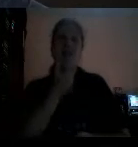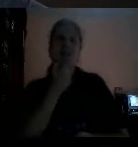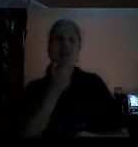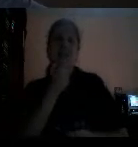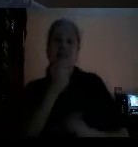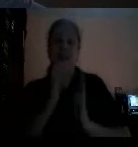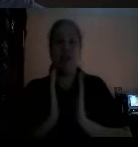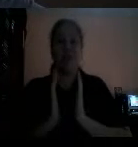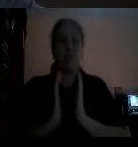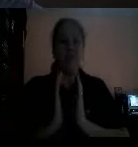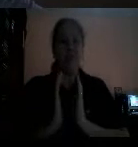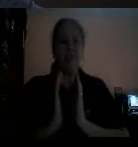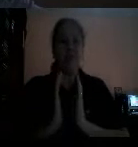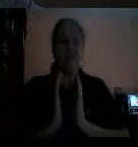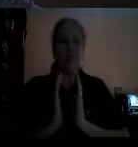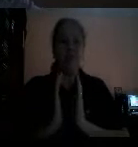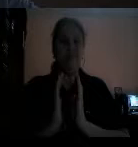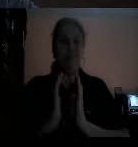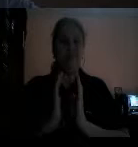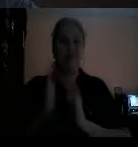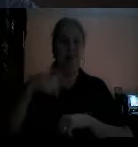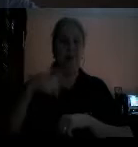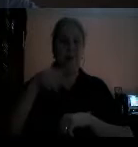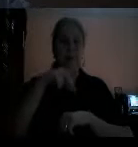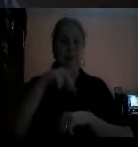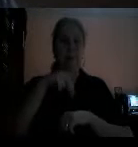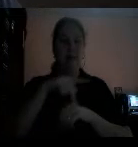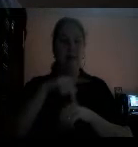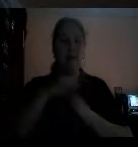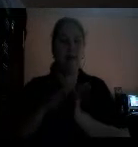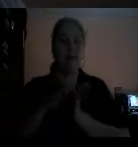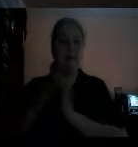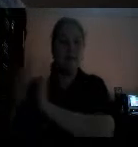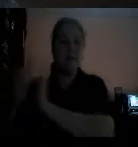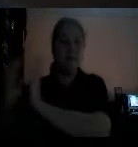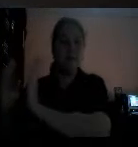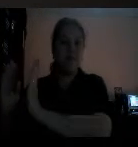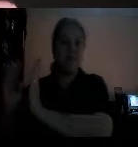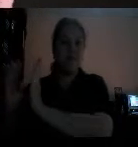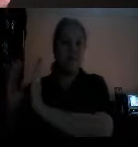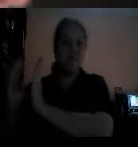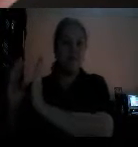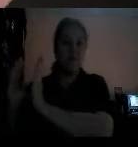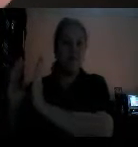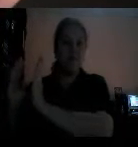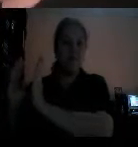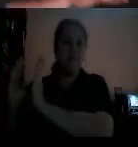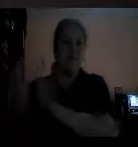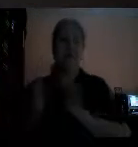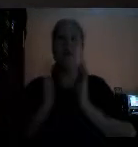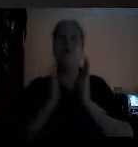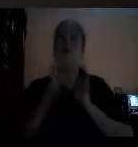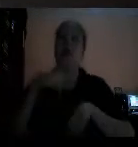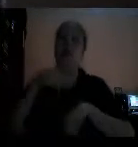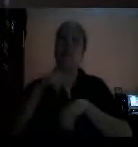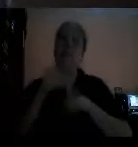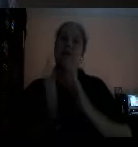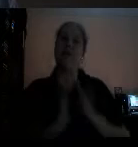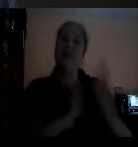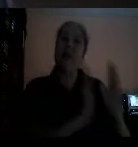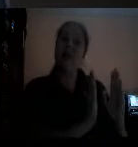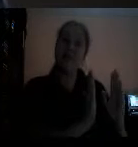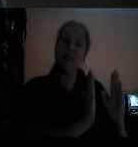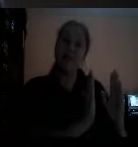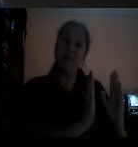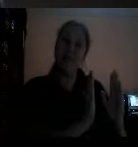ao grande relógio do mundo, ao Big Bang. Big Bang, tá? Quem está para lá está no Oriente,